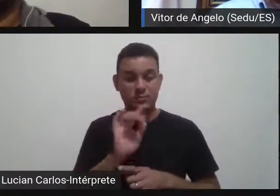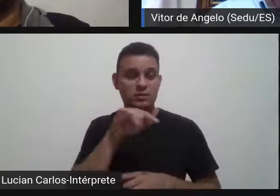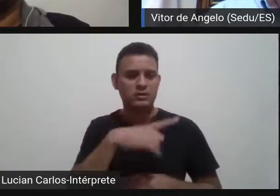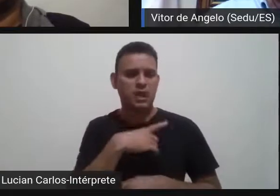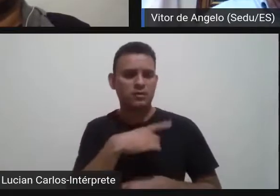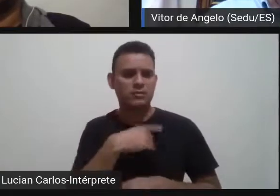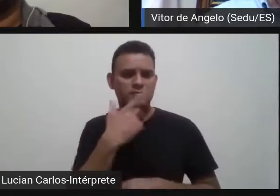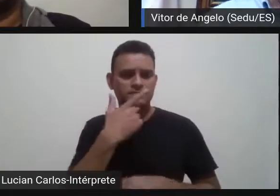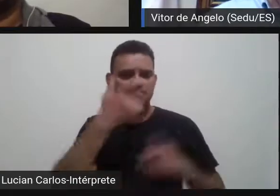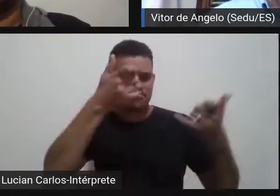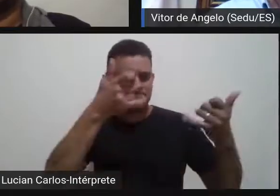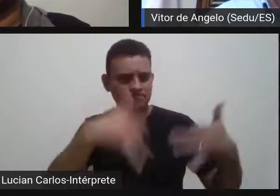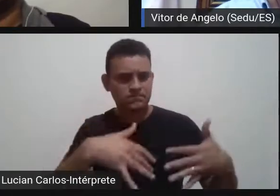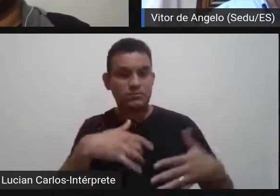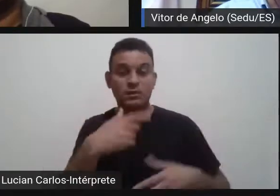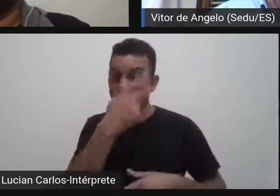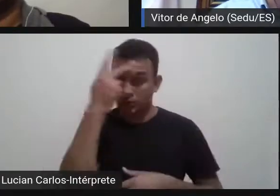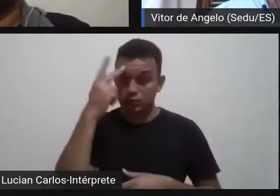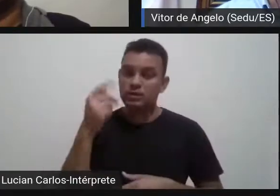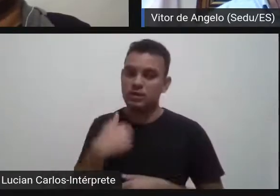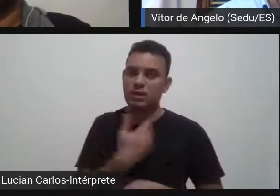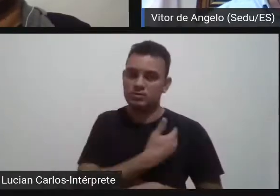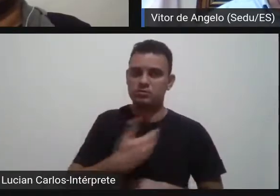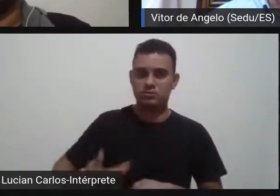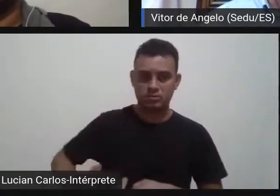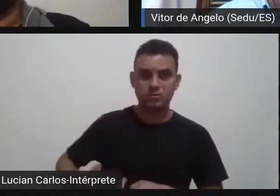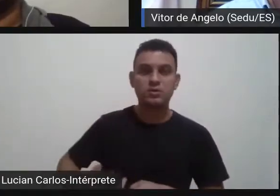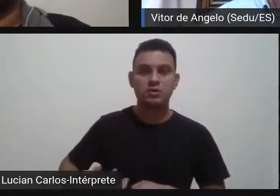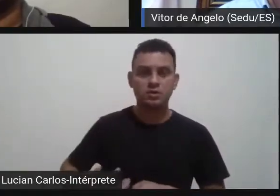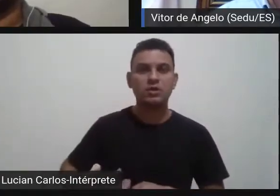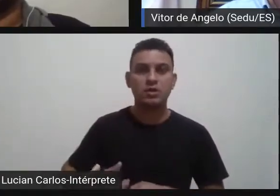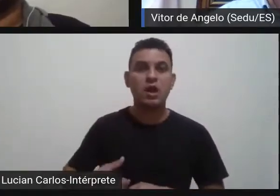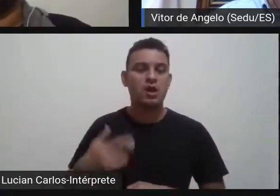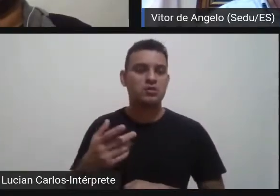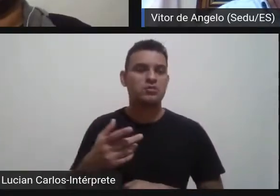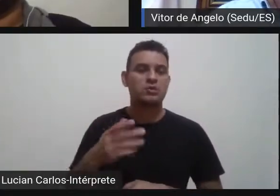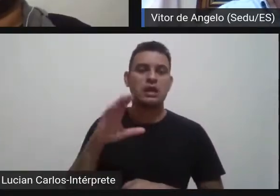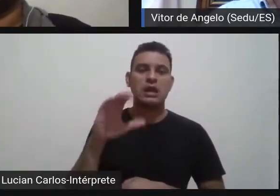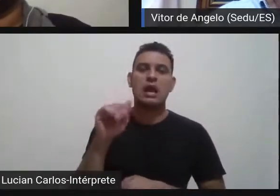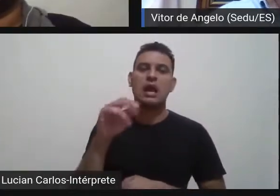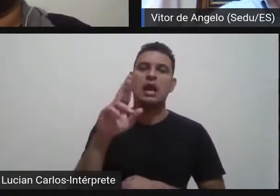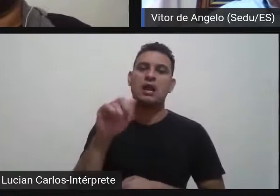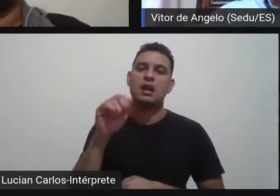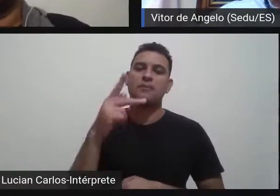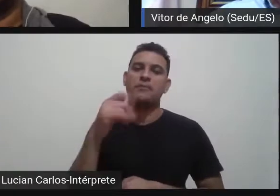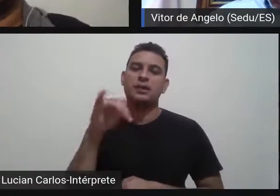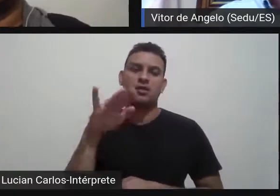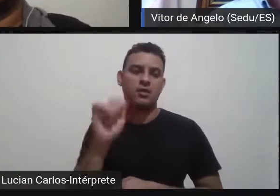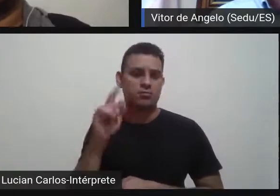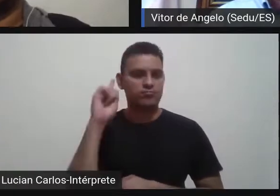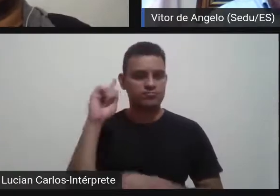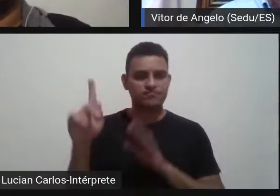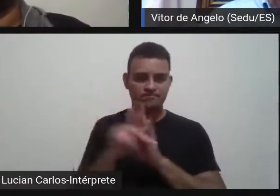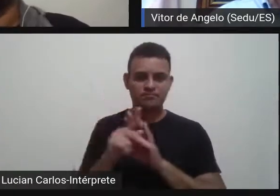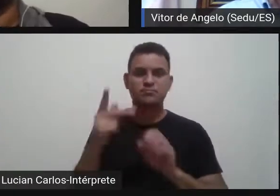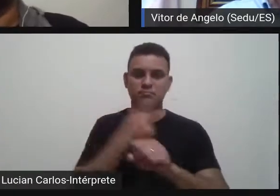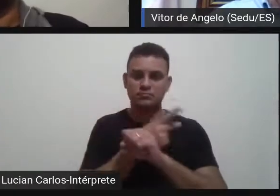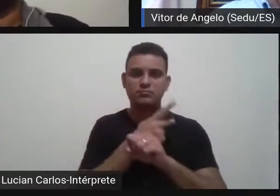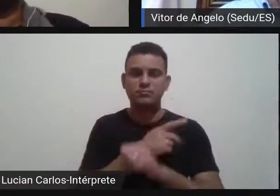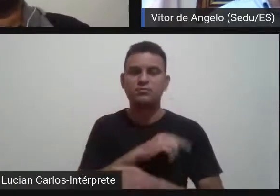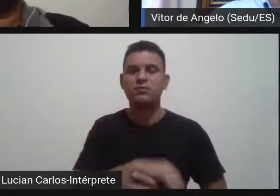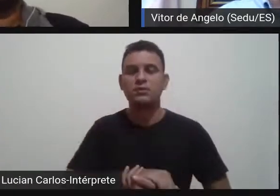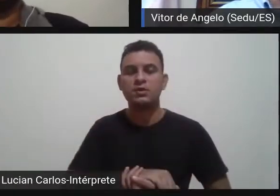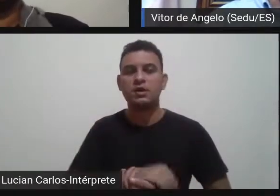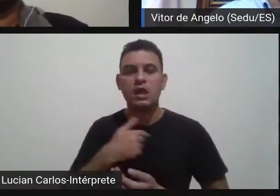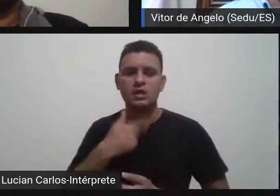por acaso, também é de alguém da nossa rede, do superintendente Rudinei, de Carapina, e ele, a certa altura desse